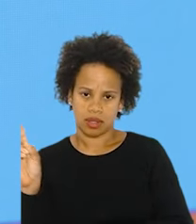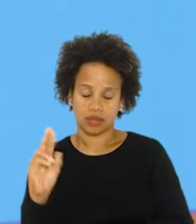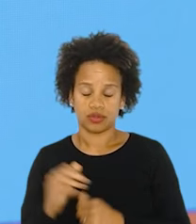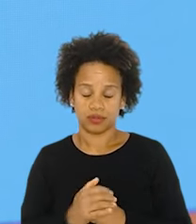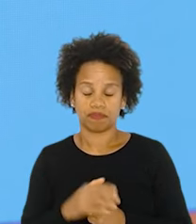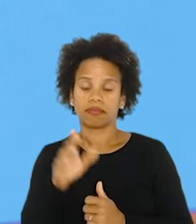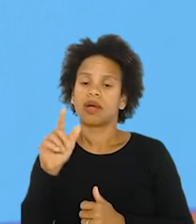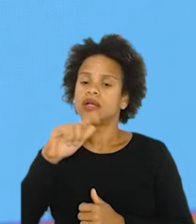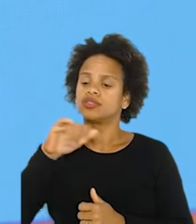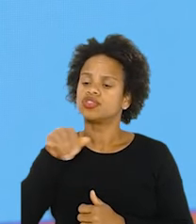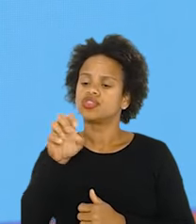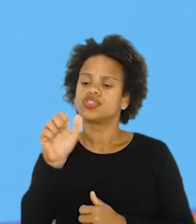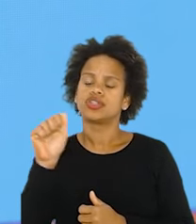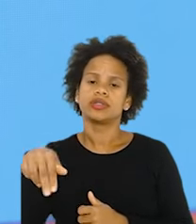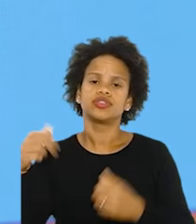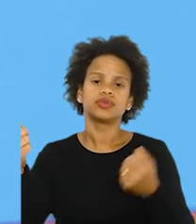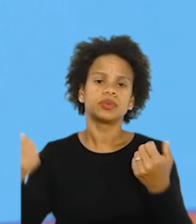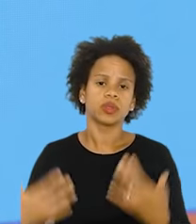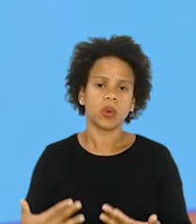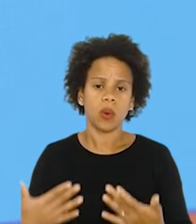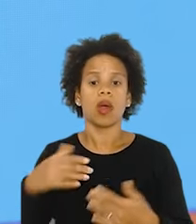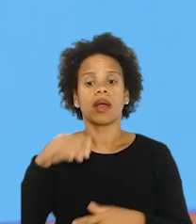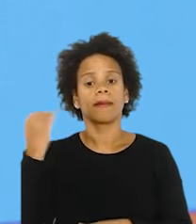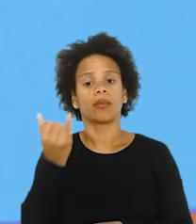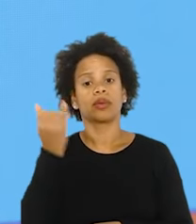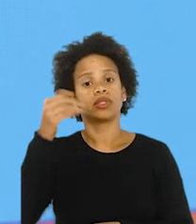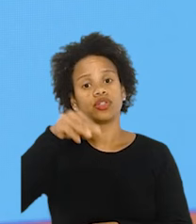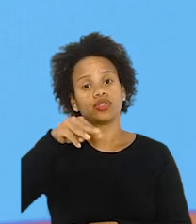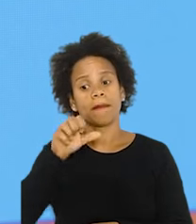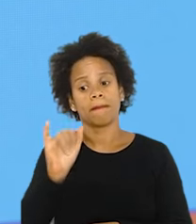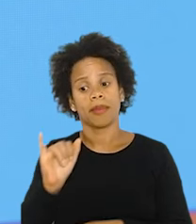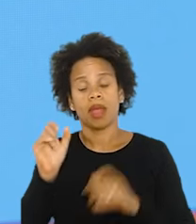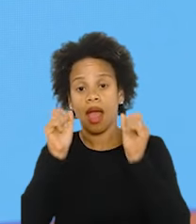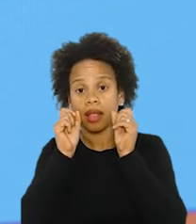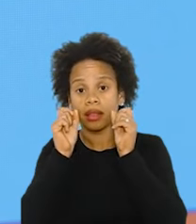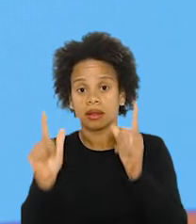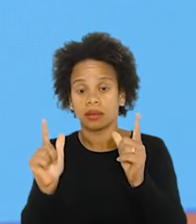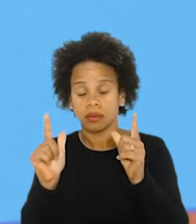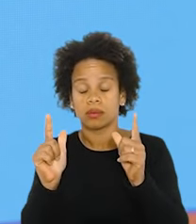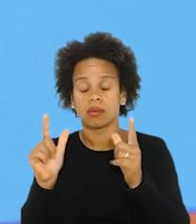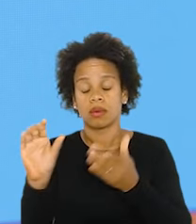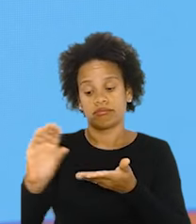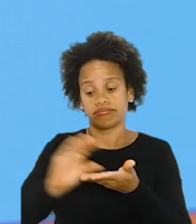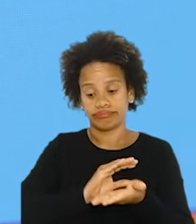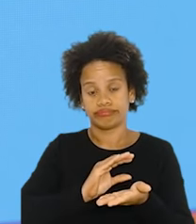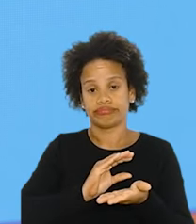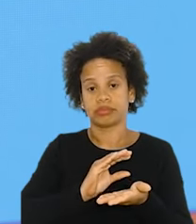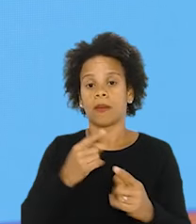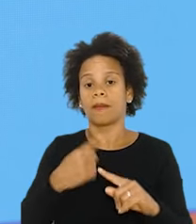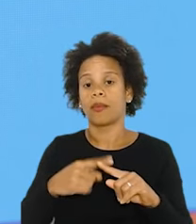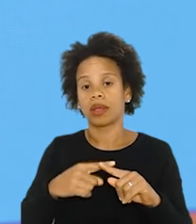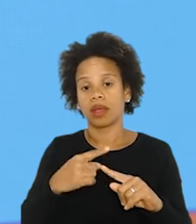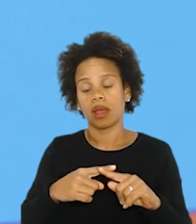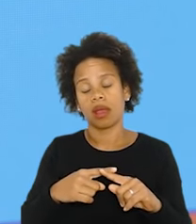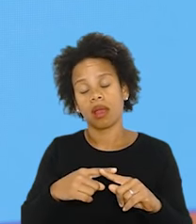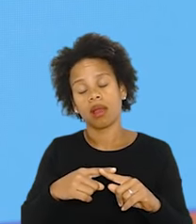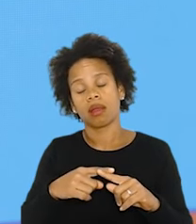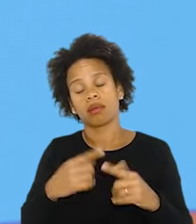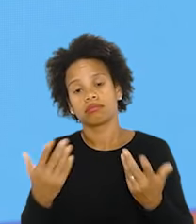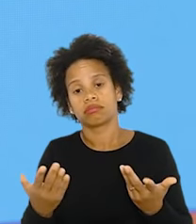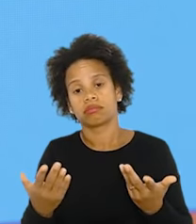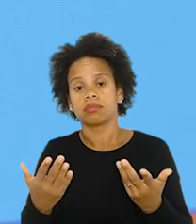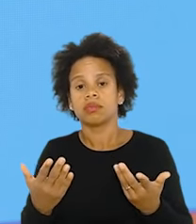Jean falou né é importante ele o meio Estar atento a essa questão do faturamento porque não necessariamente